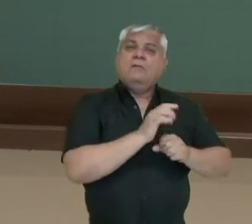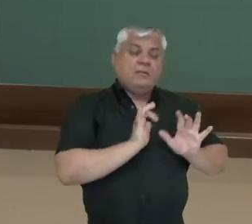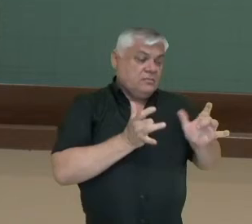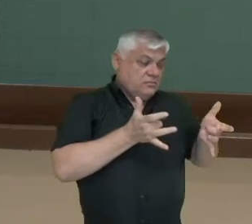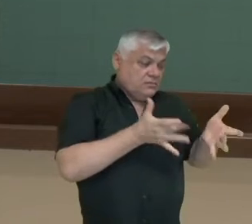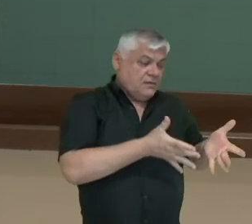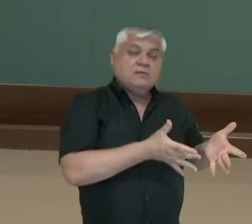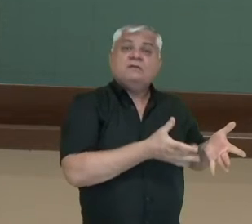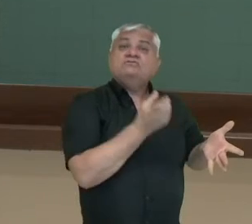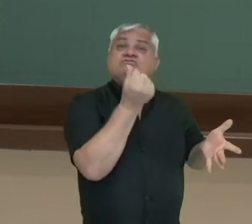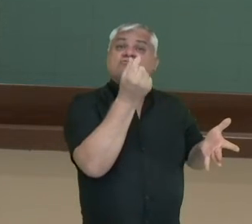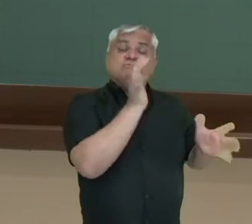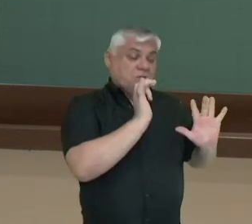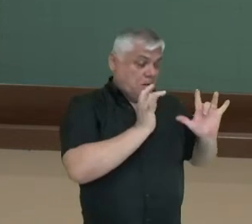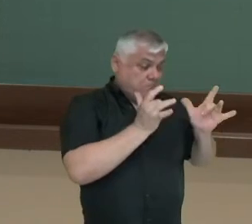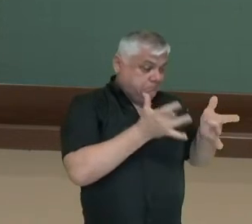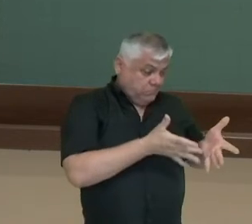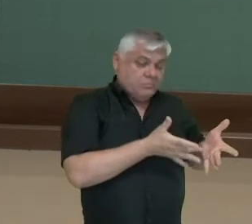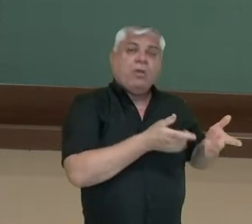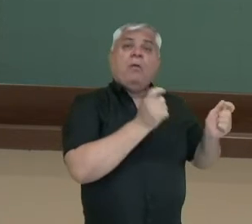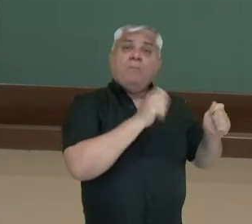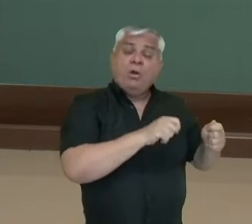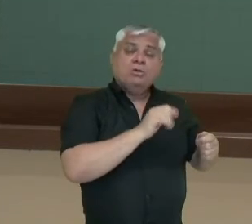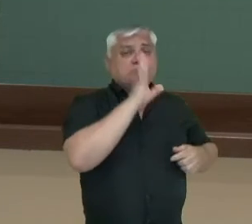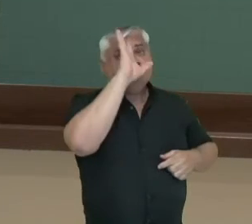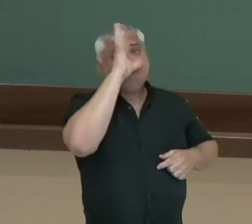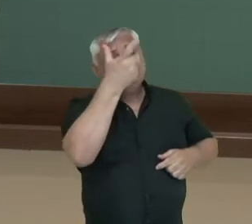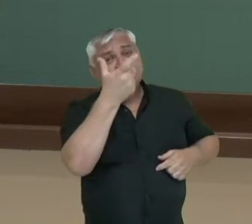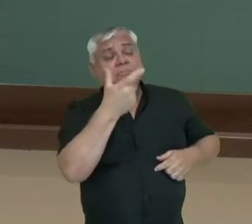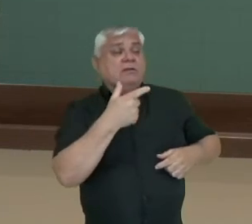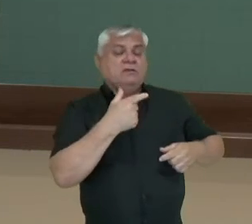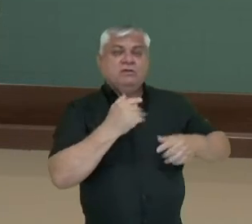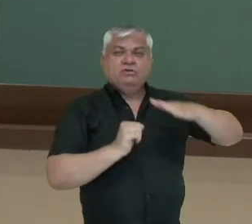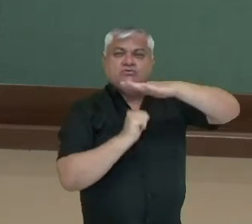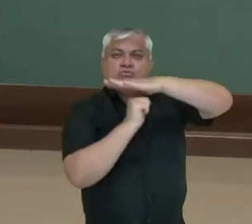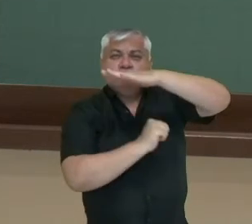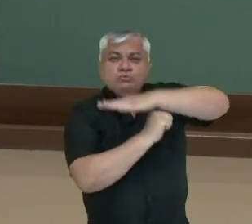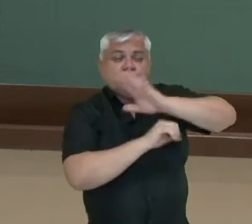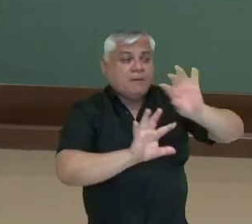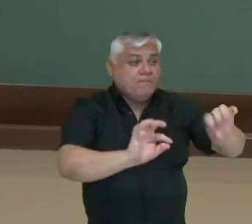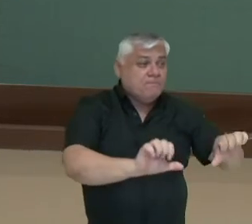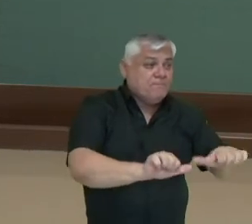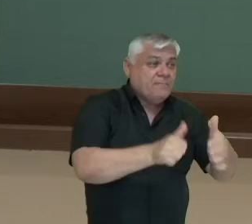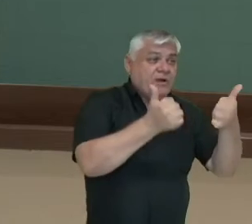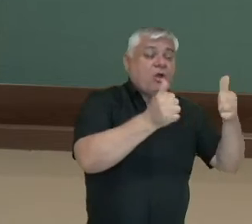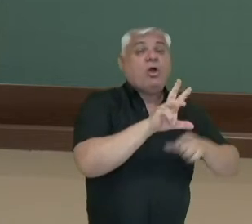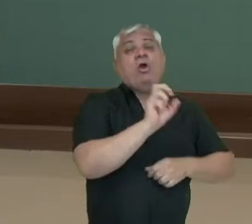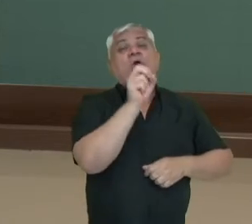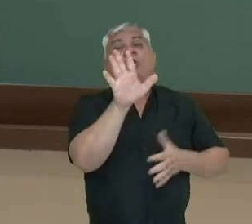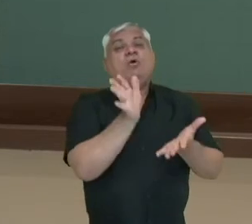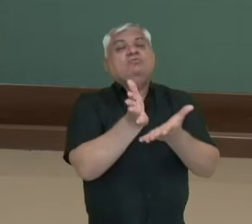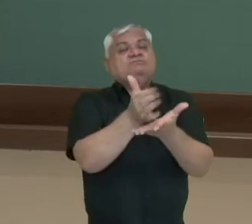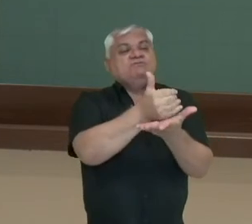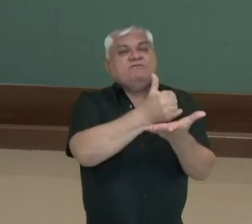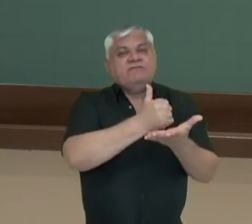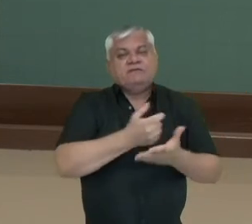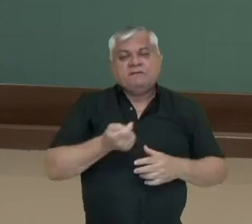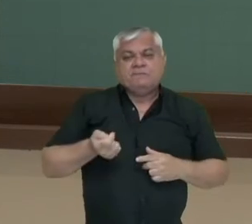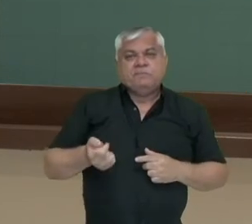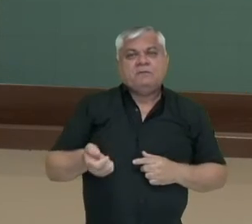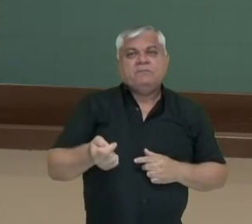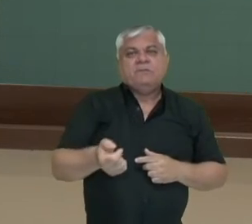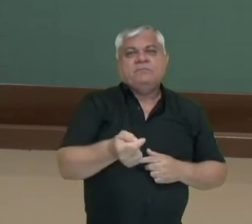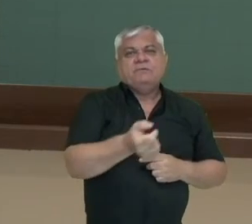Essas sobras podem ser definidas para melhorar a estrutura da própria cooperativa ou também na divisão de dividendos para